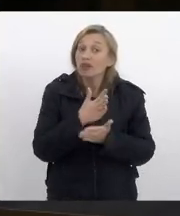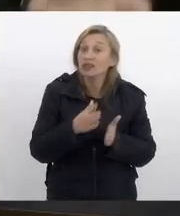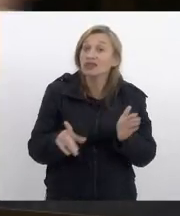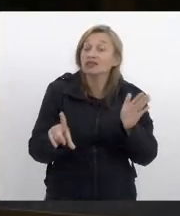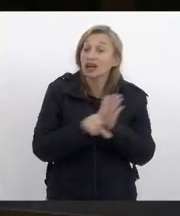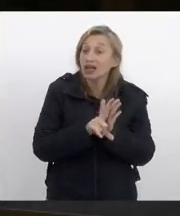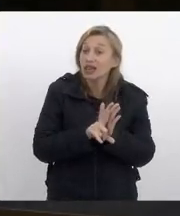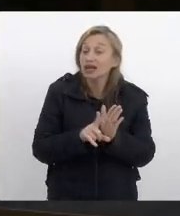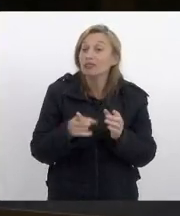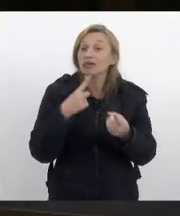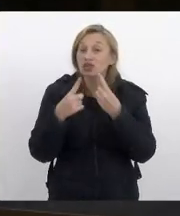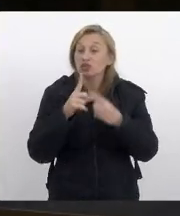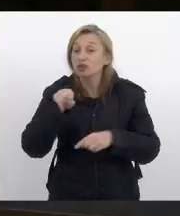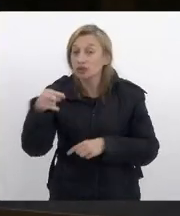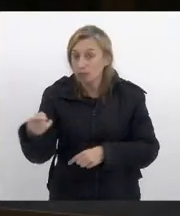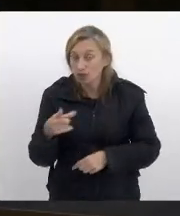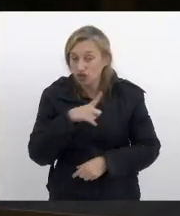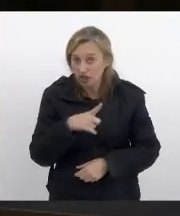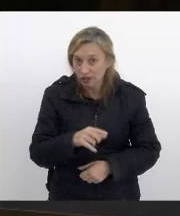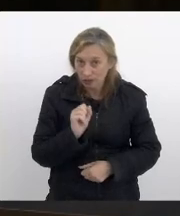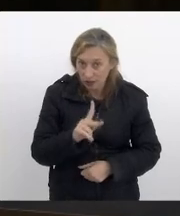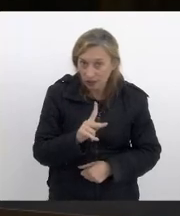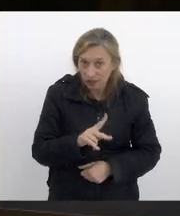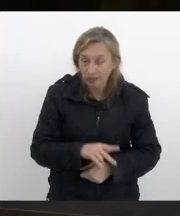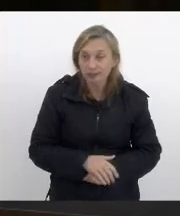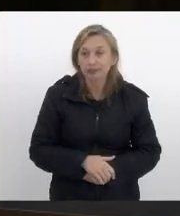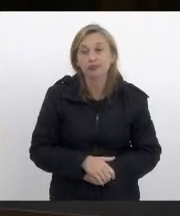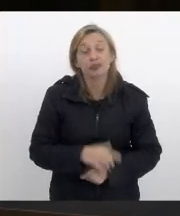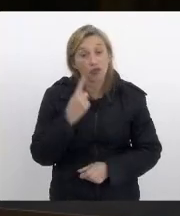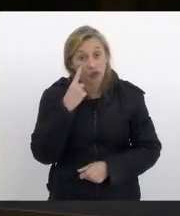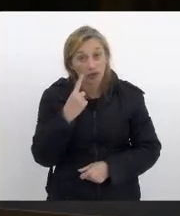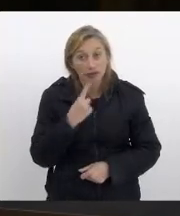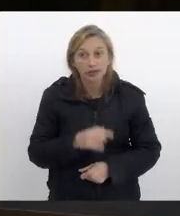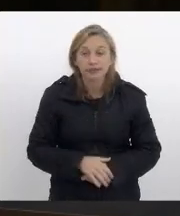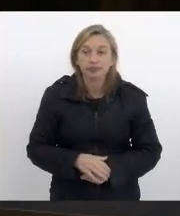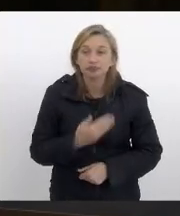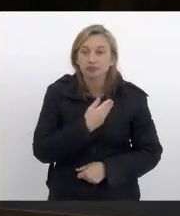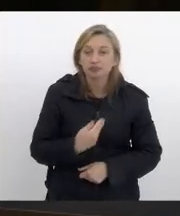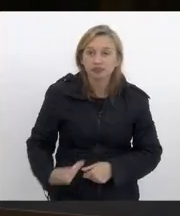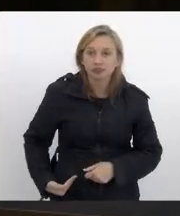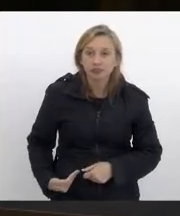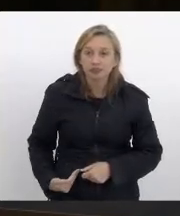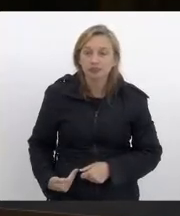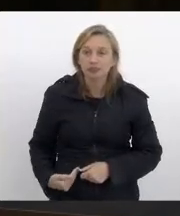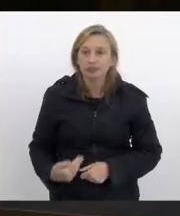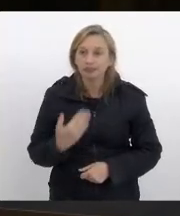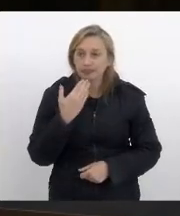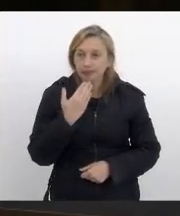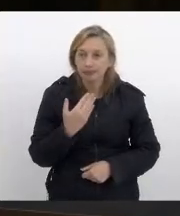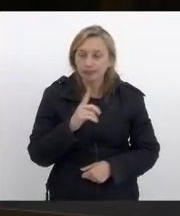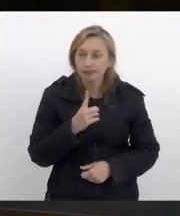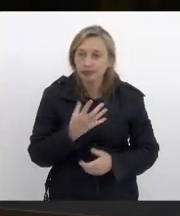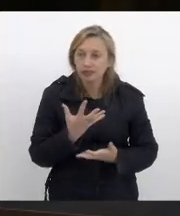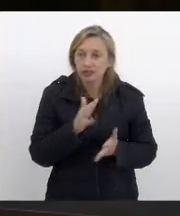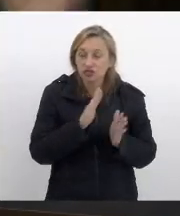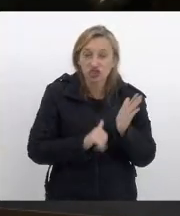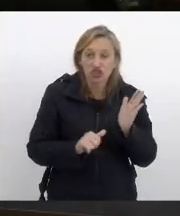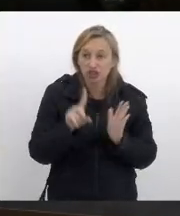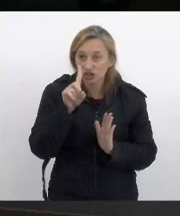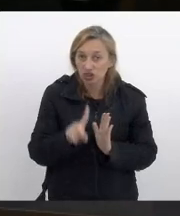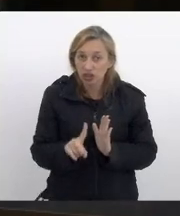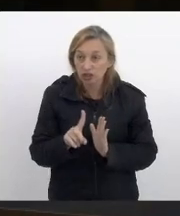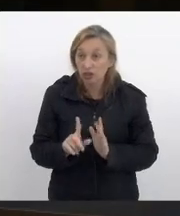para a gente ter essa discussão. Tá? Veja só, o governador recomendou, não se tira direito nenhum,